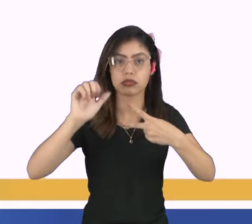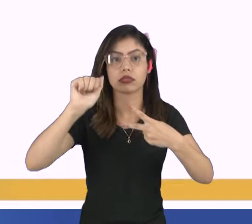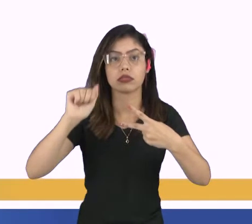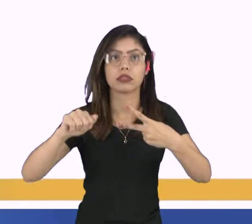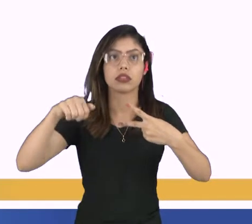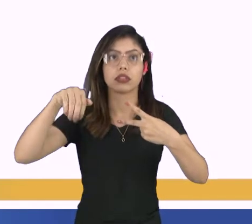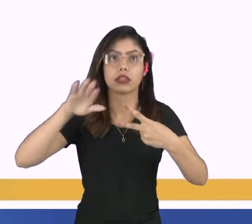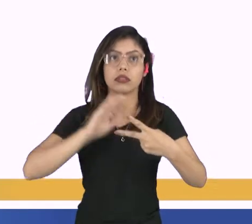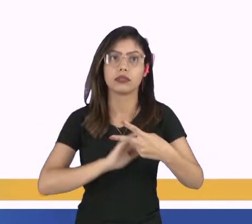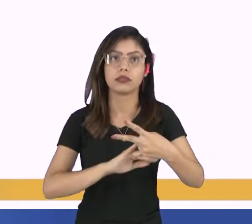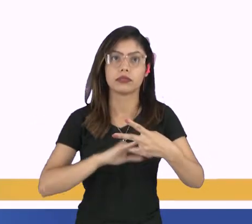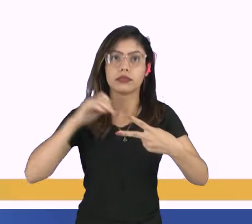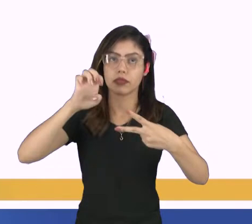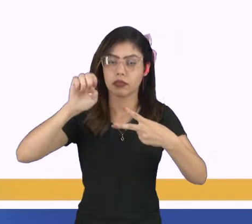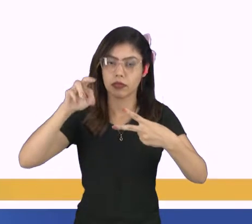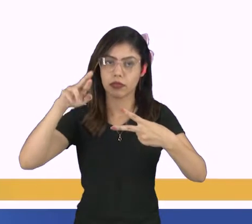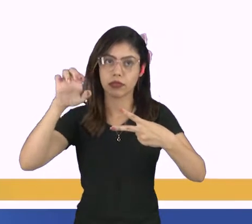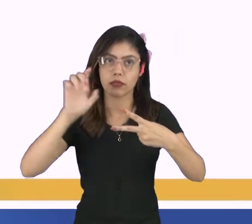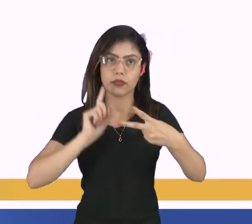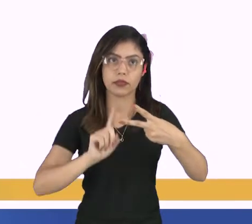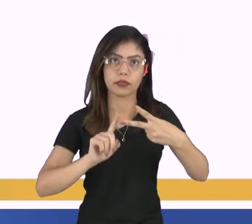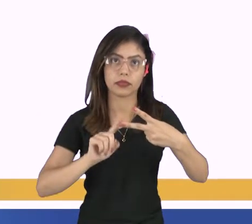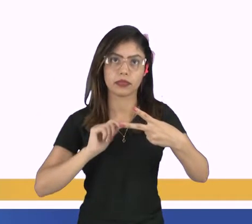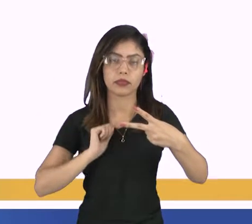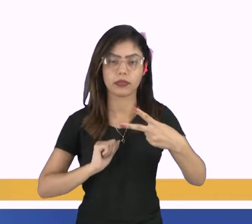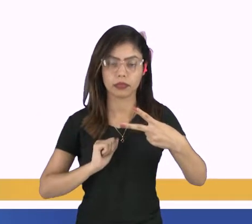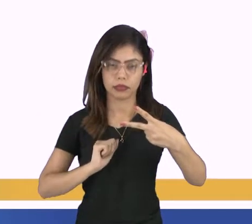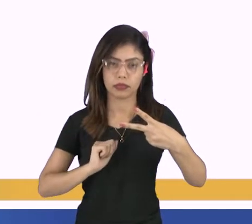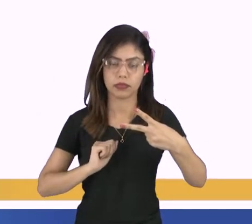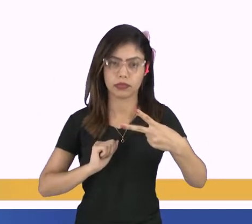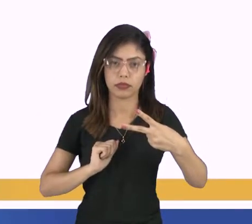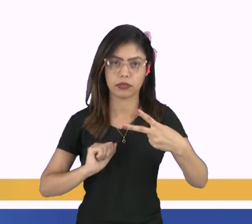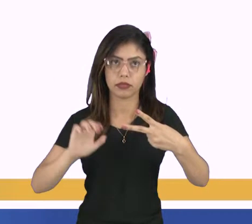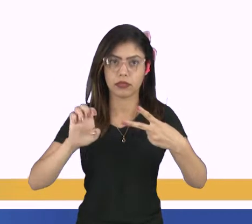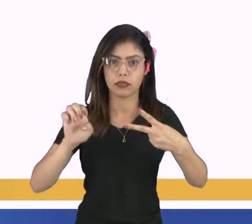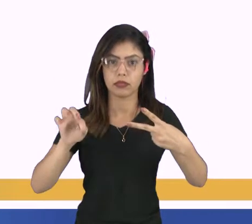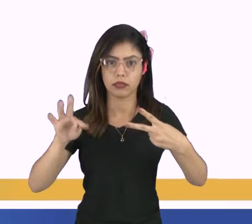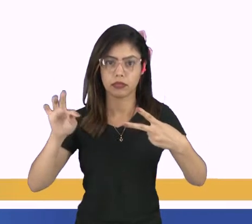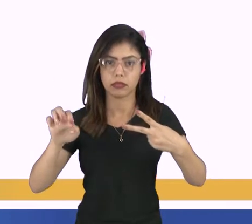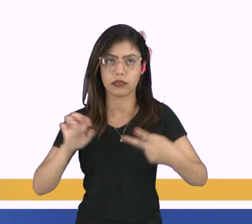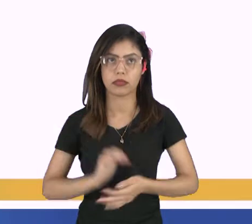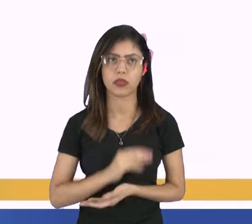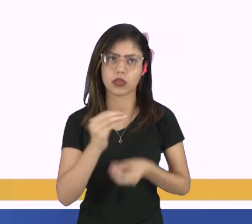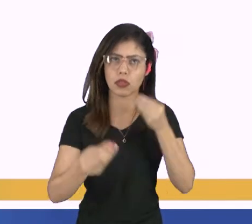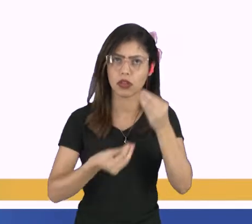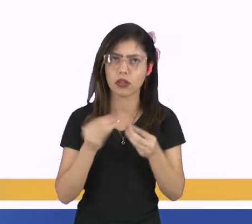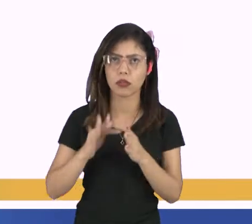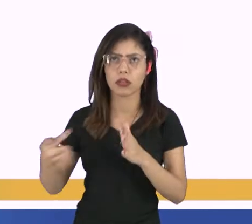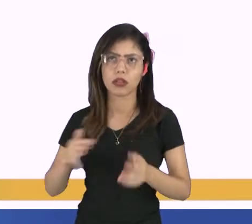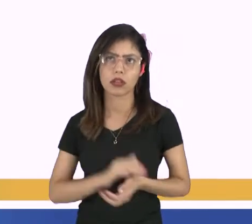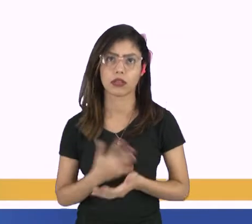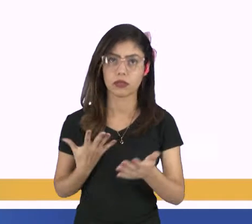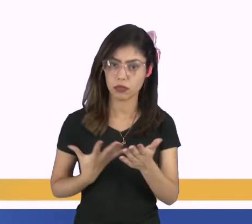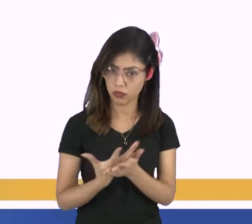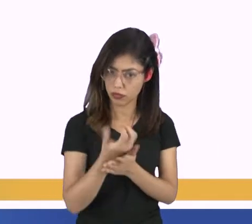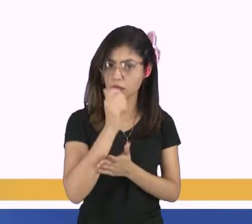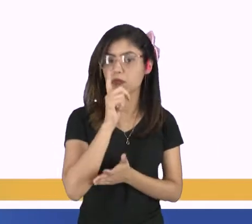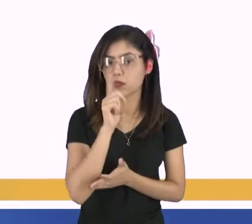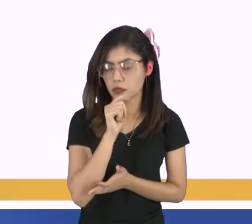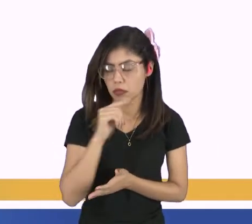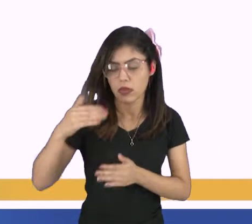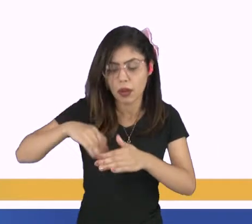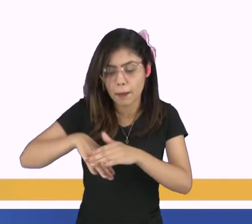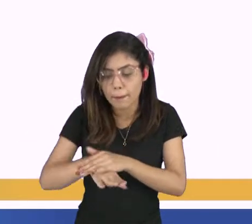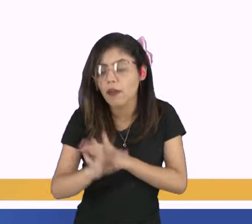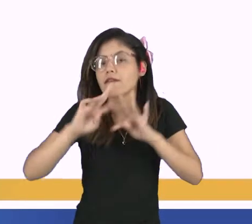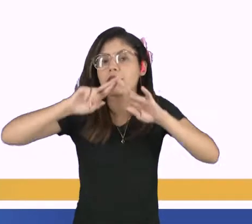água, que vai ser chamada de ETA, e a estação de tratamento de esgoto, que vai ser chamada de ET. E aí, como é que funciona? A água é captada, passa por